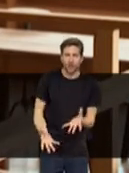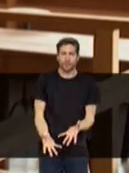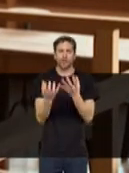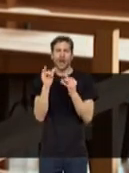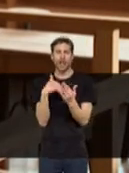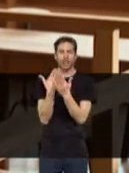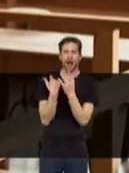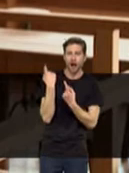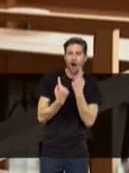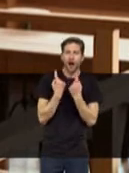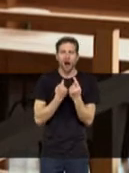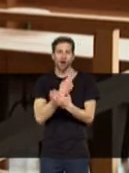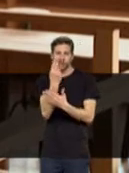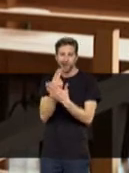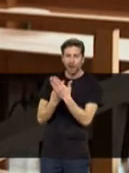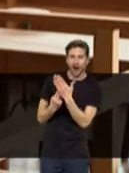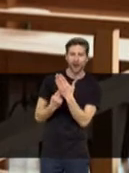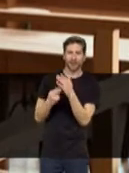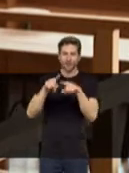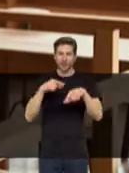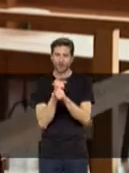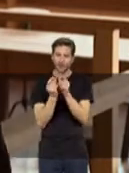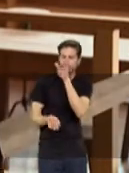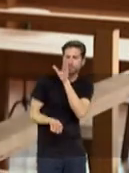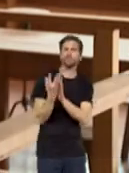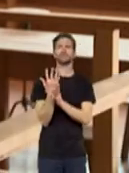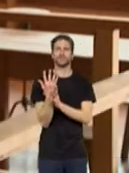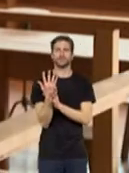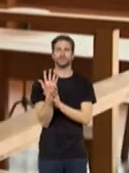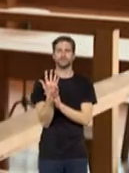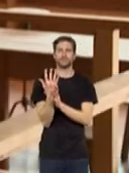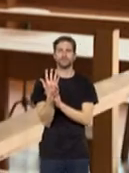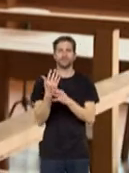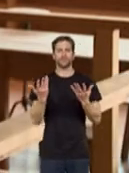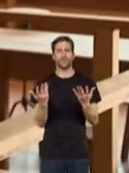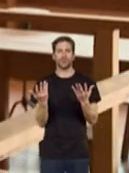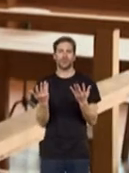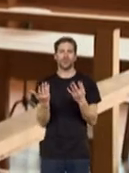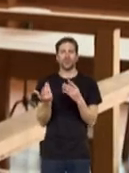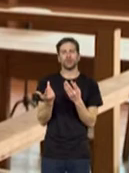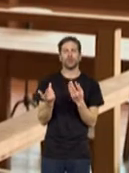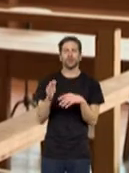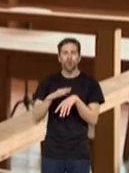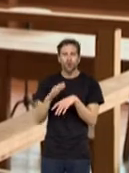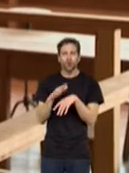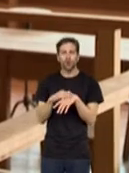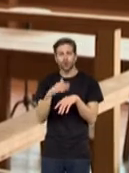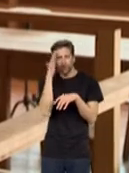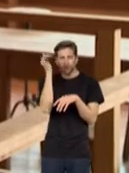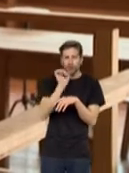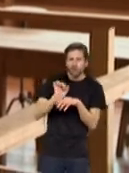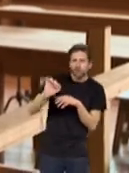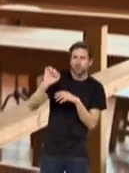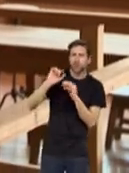coisa artística neste espaço e como complemento da sua ideia, do